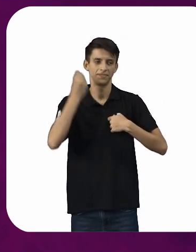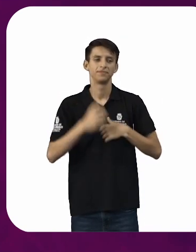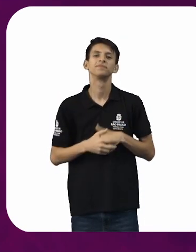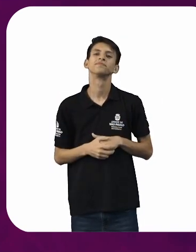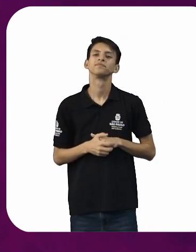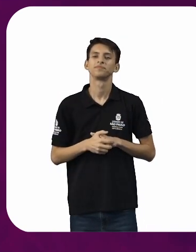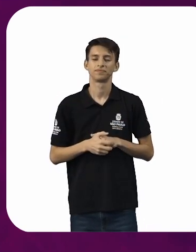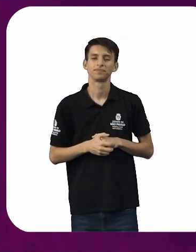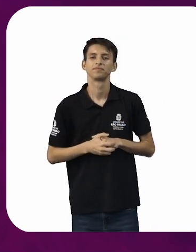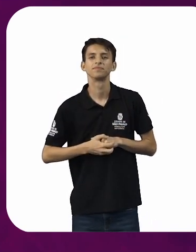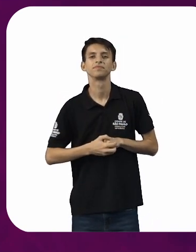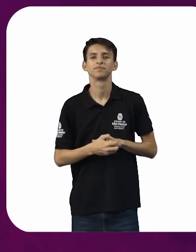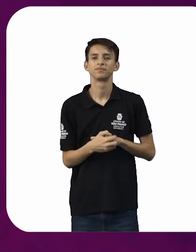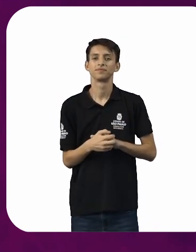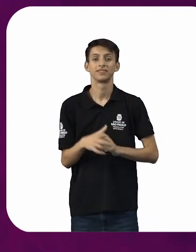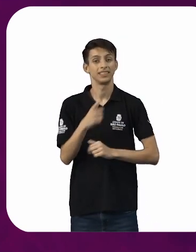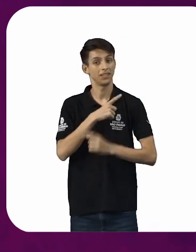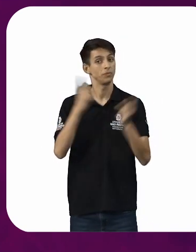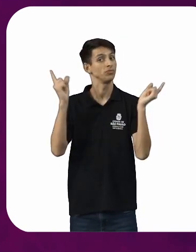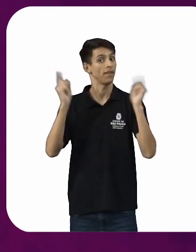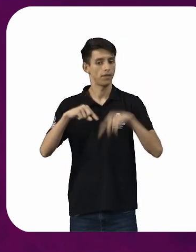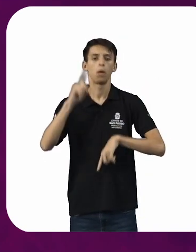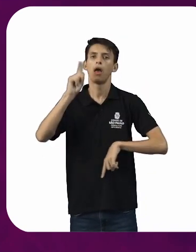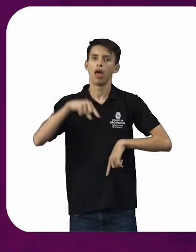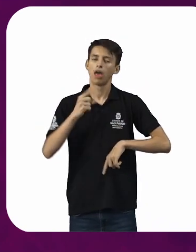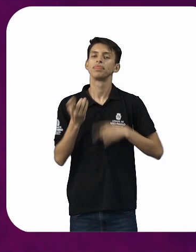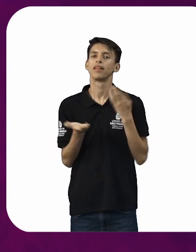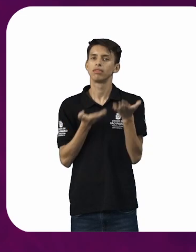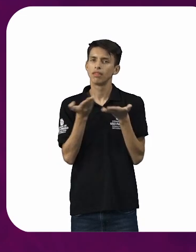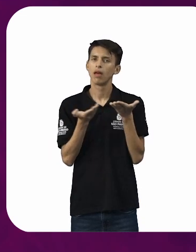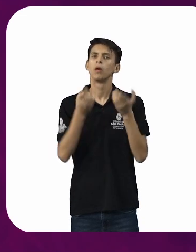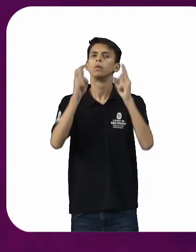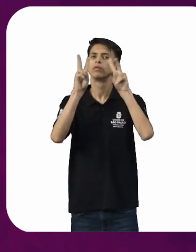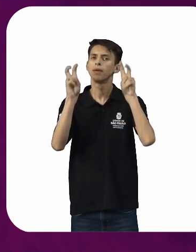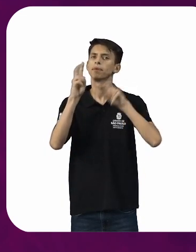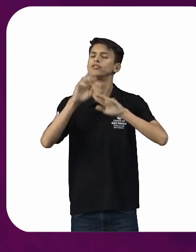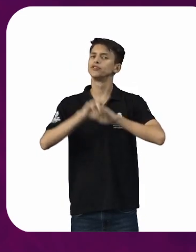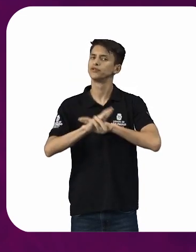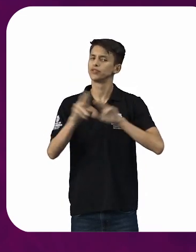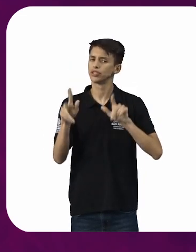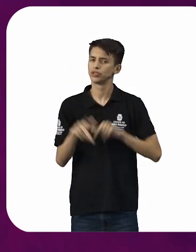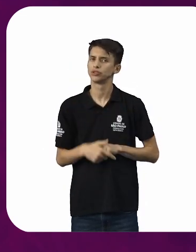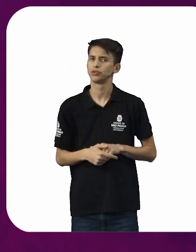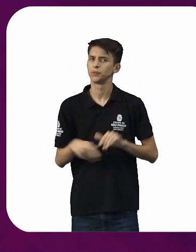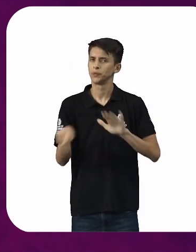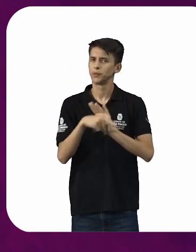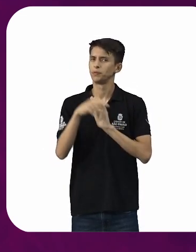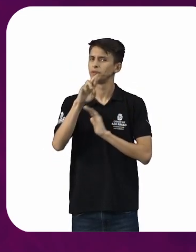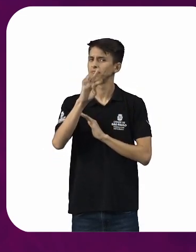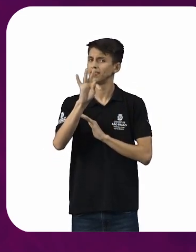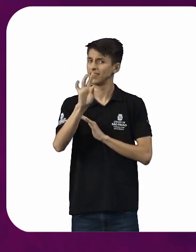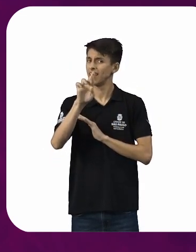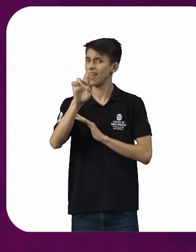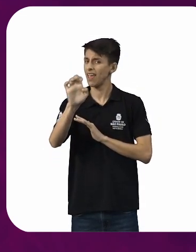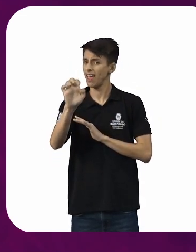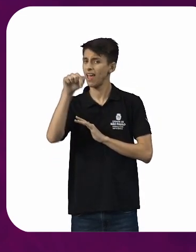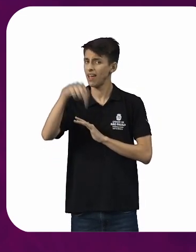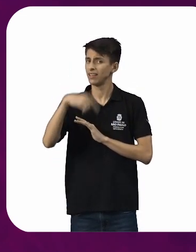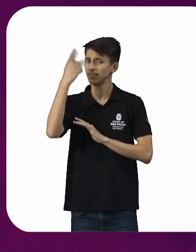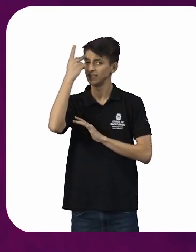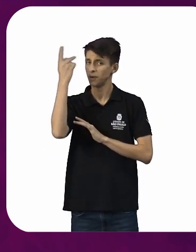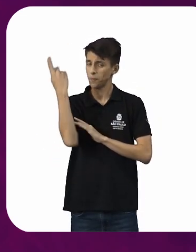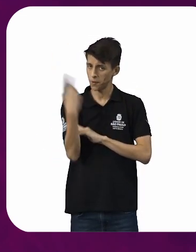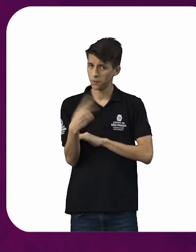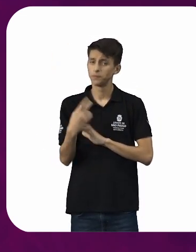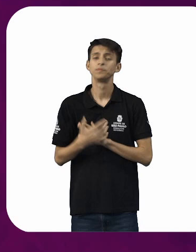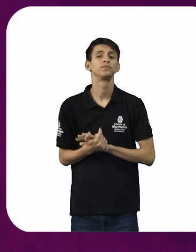Bem, nós Regina temos um Rufino. desafio aqui, que é tratar desse tema tão diferente para uma instituição como o Tribunal Regional Eleitoral de São Paulo, que